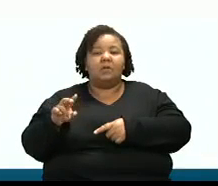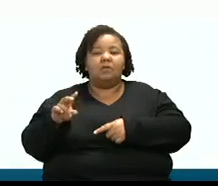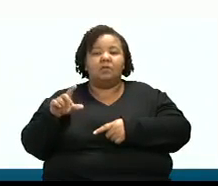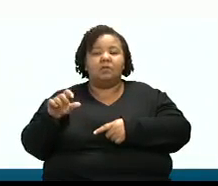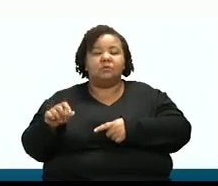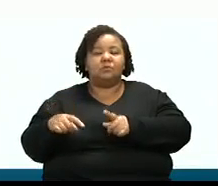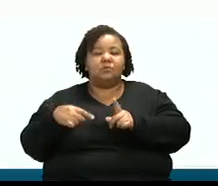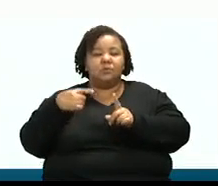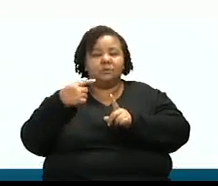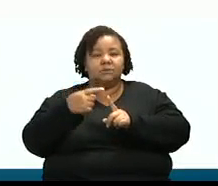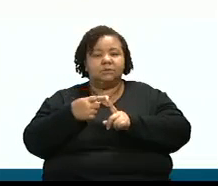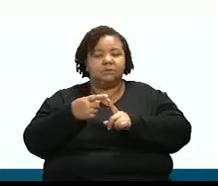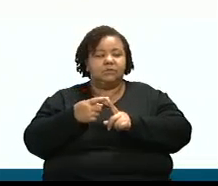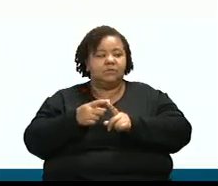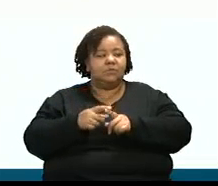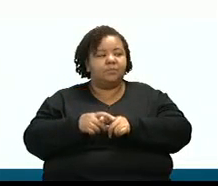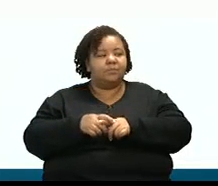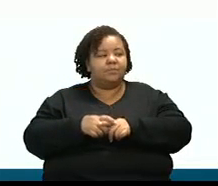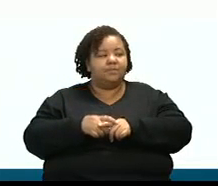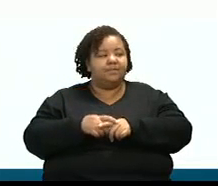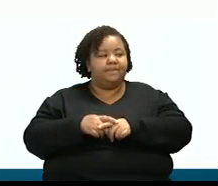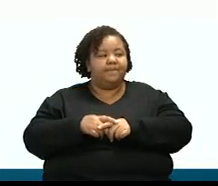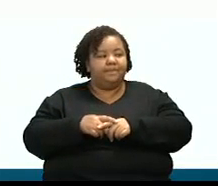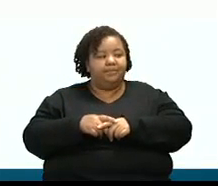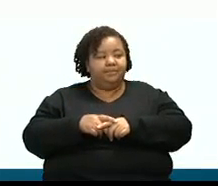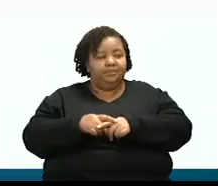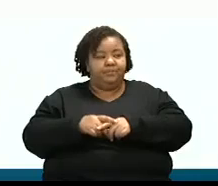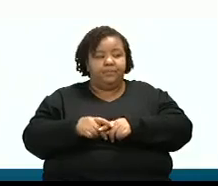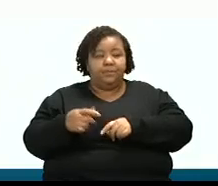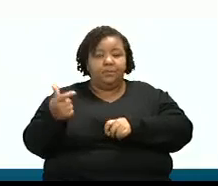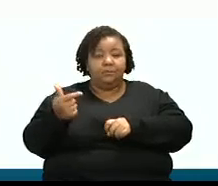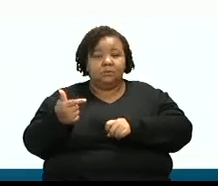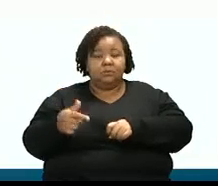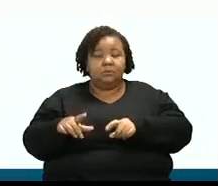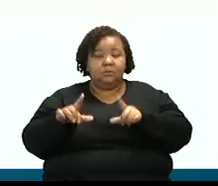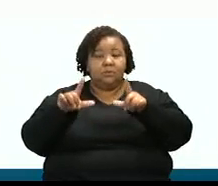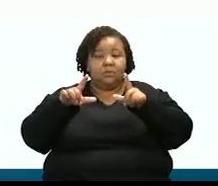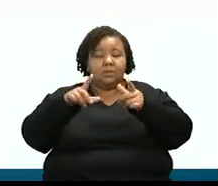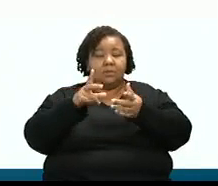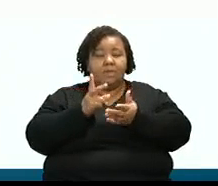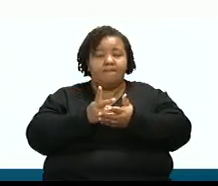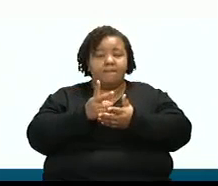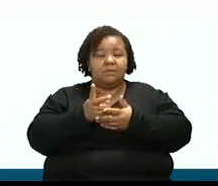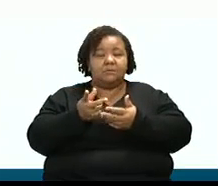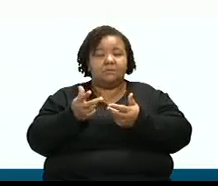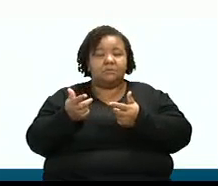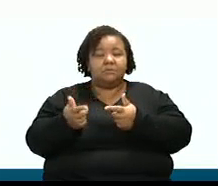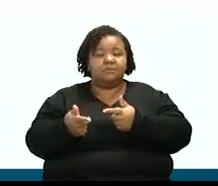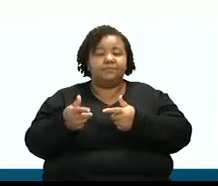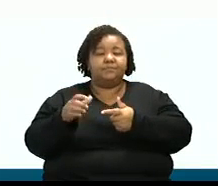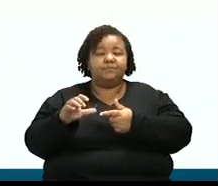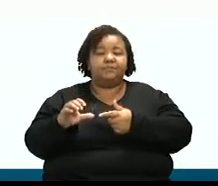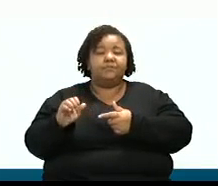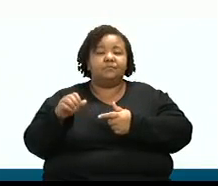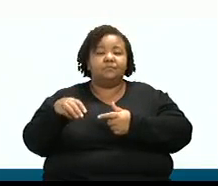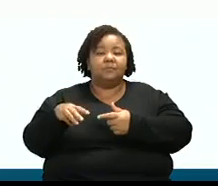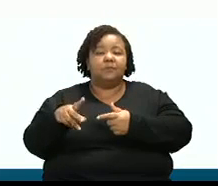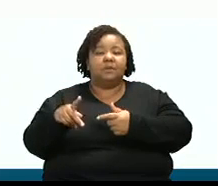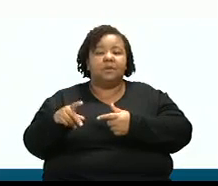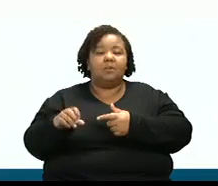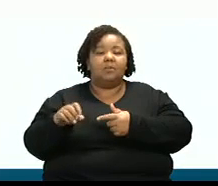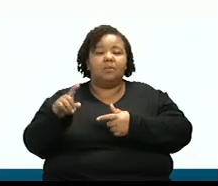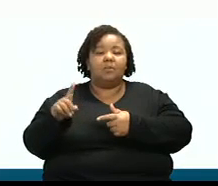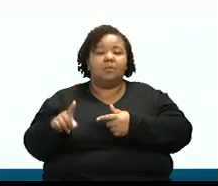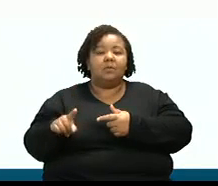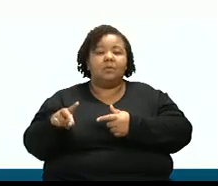positivo. Agora, no segundo quadrado, é a mesma ideia, o campo vetorial é o mesmo.